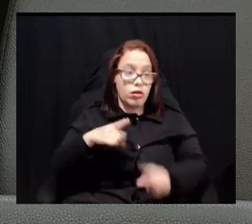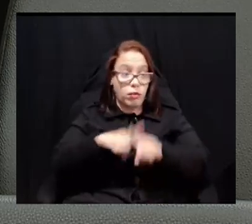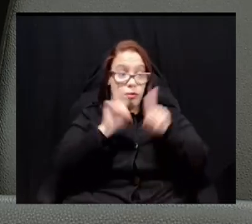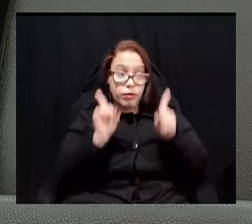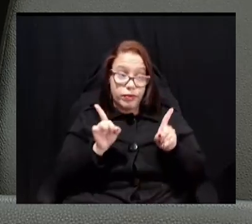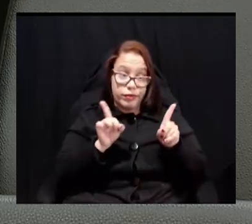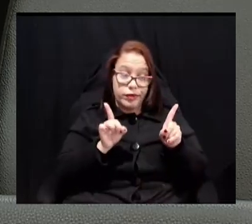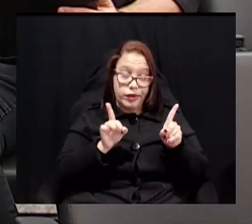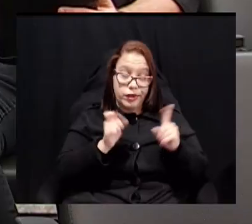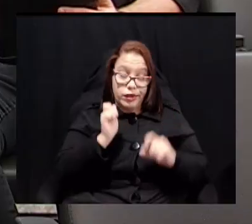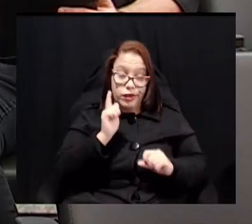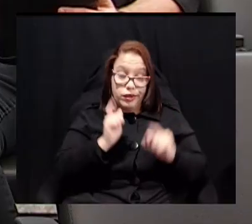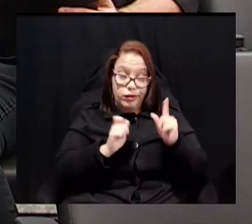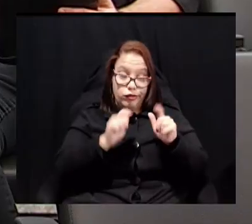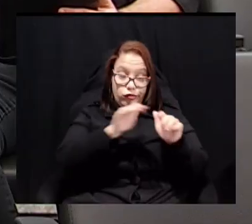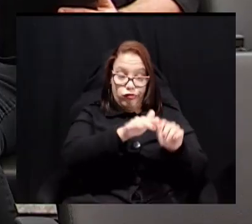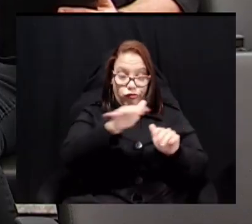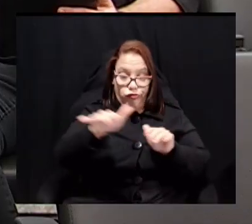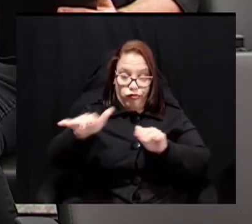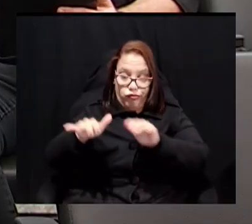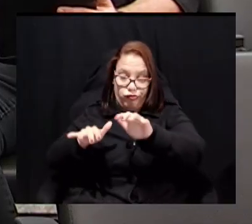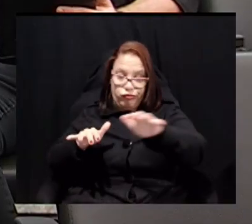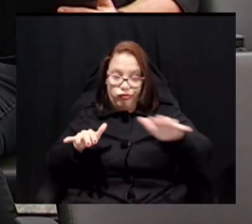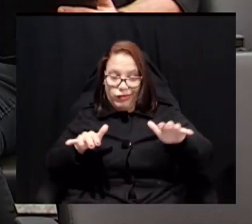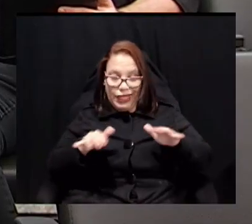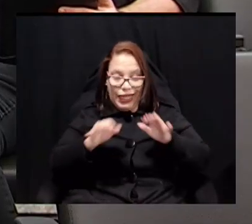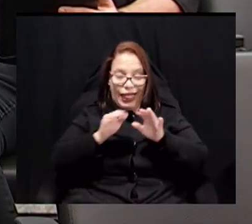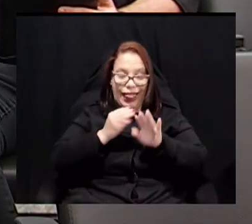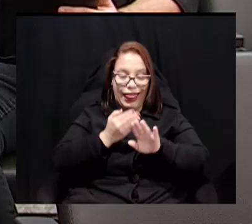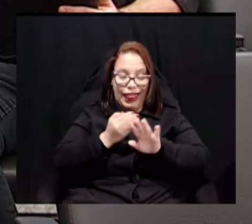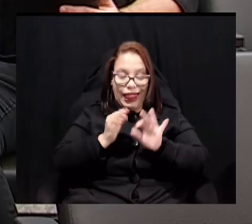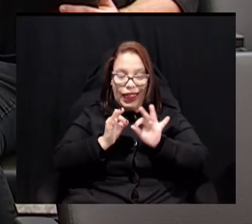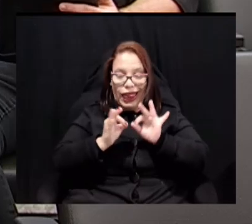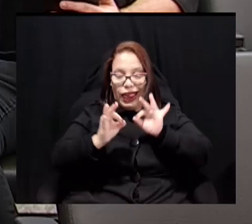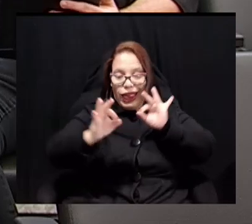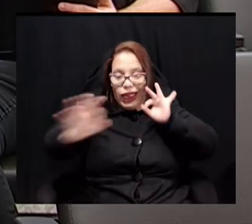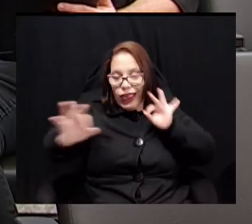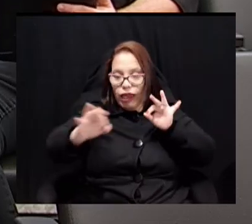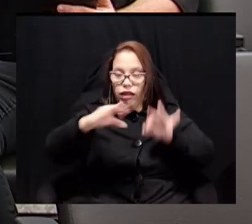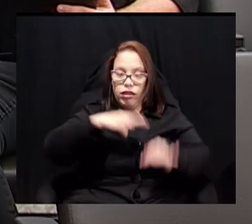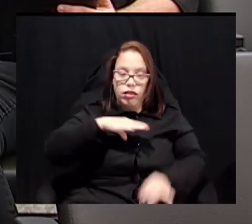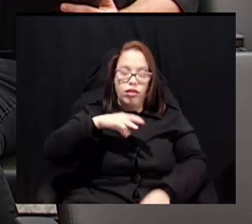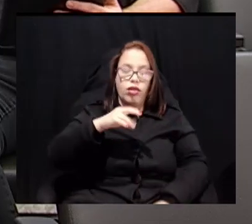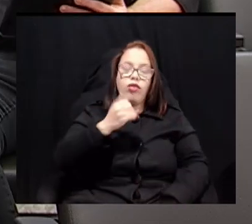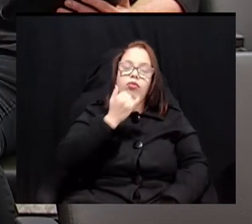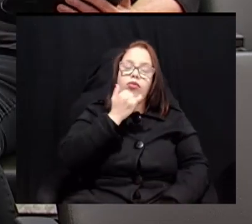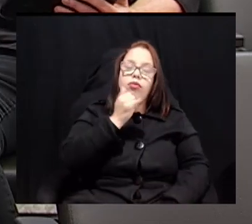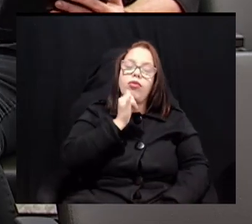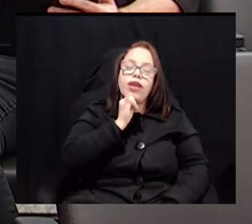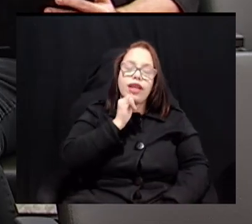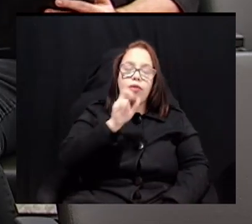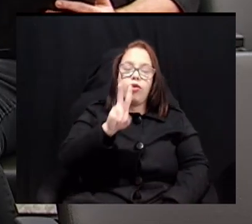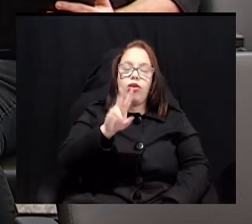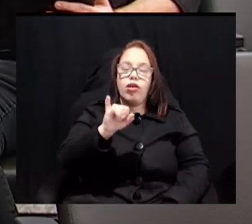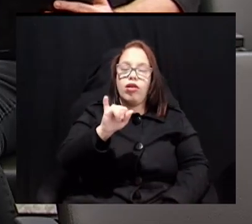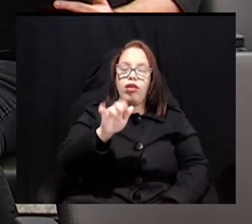algumas regiões que são mais distantes da cidade, por exemplo, Village. Nós votamos agora recentemente,